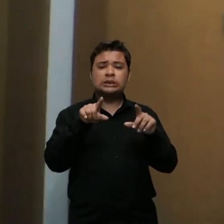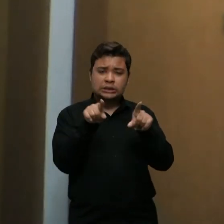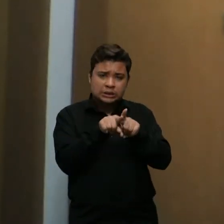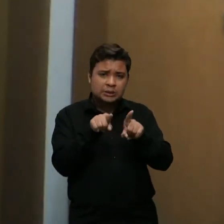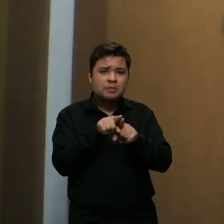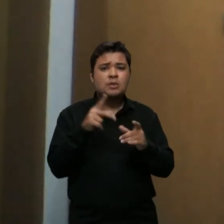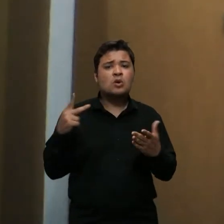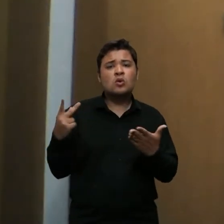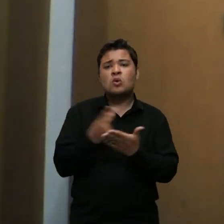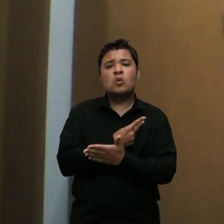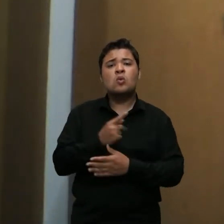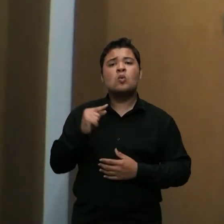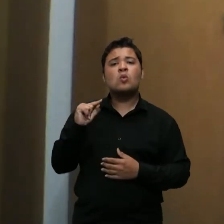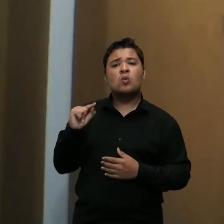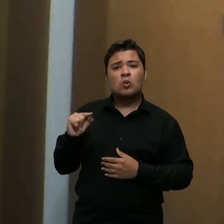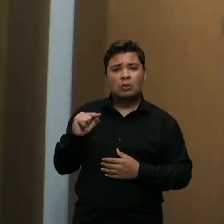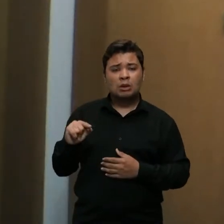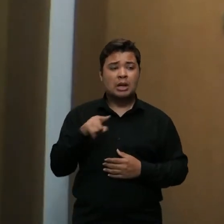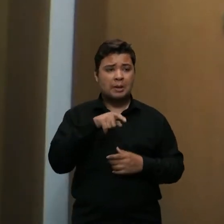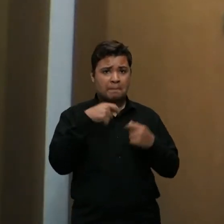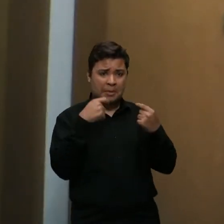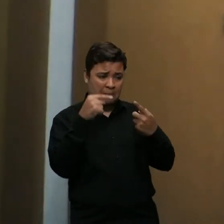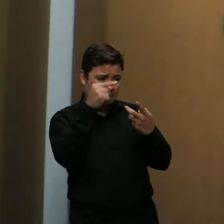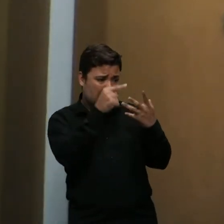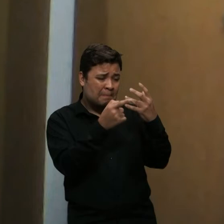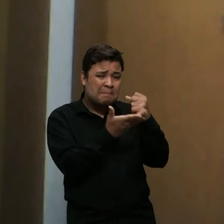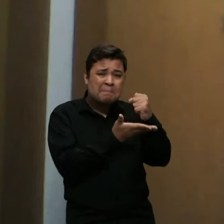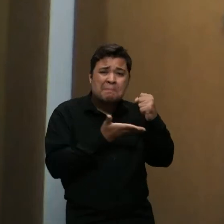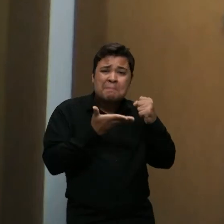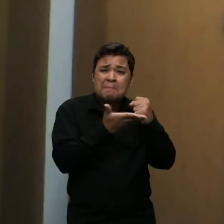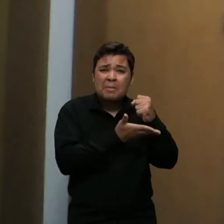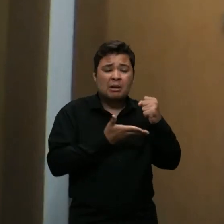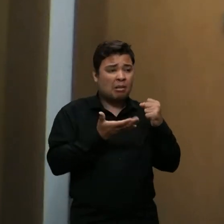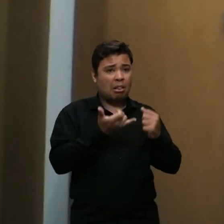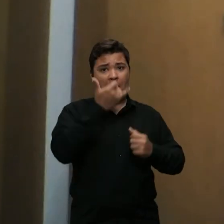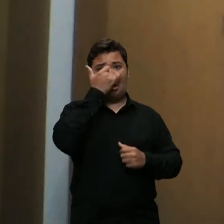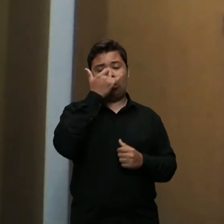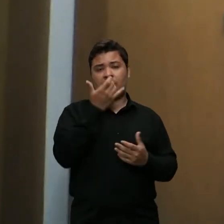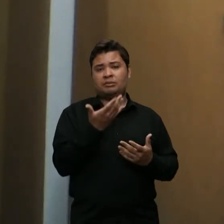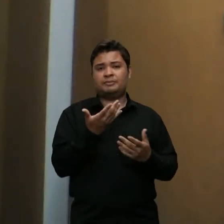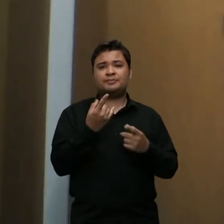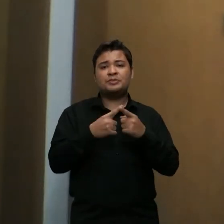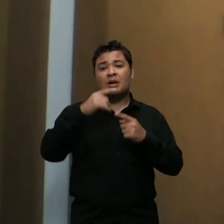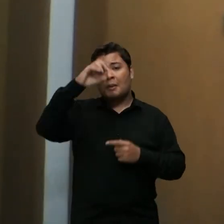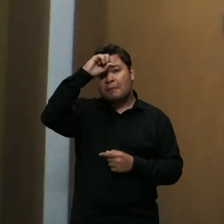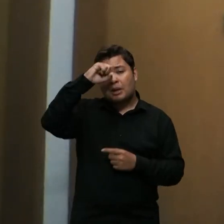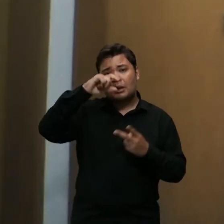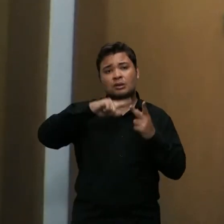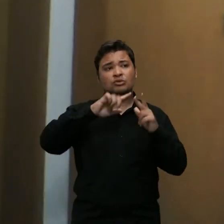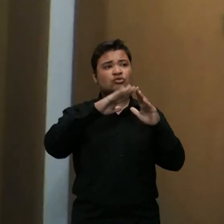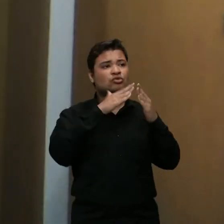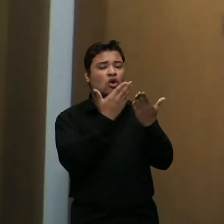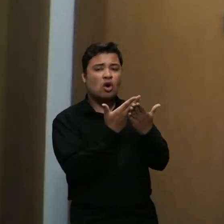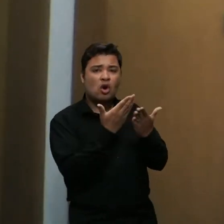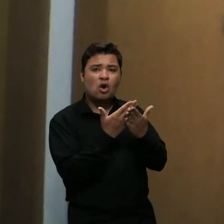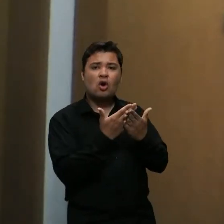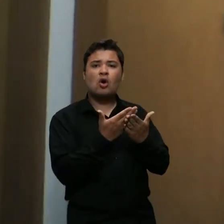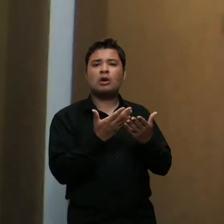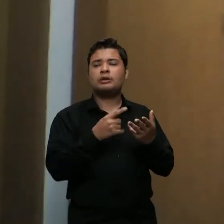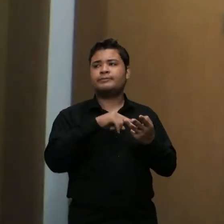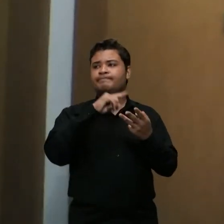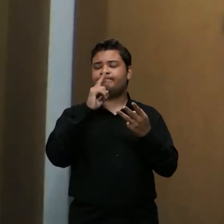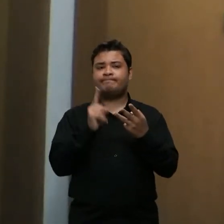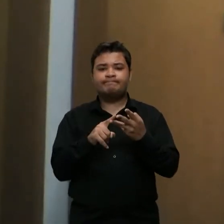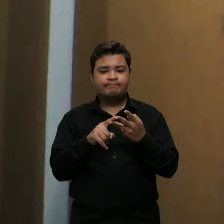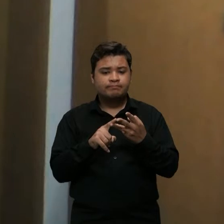todas as outras necessidades básicas dessa criança, o comprometimento da aprendizagem, do rendimento escolar,